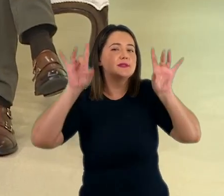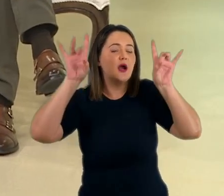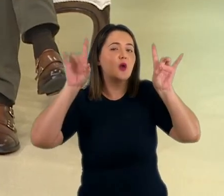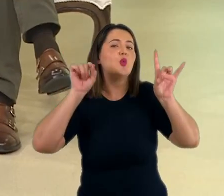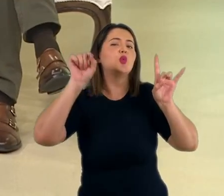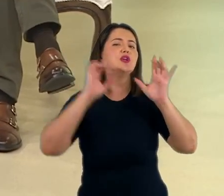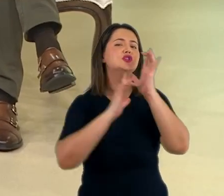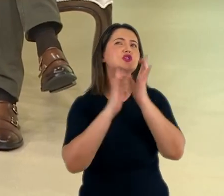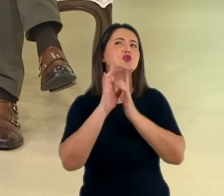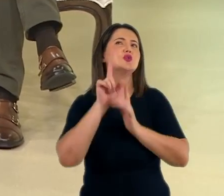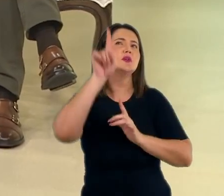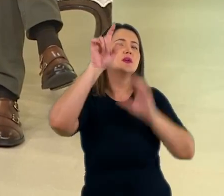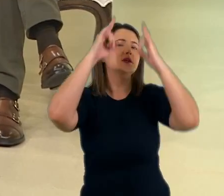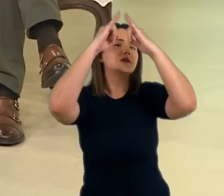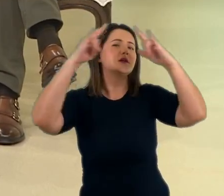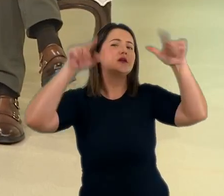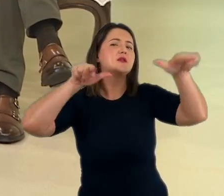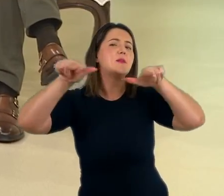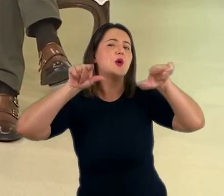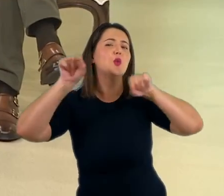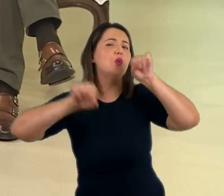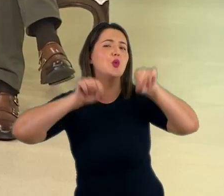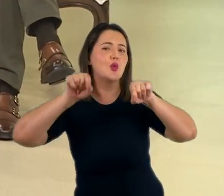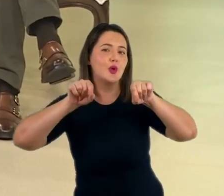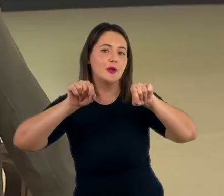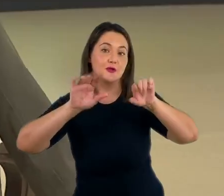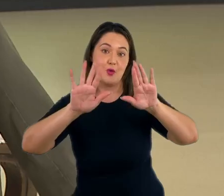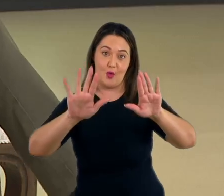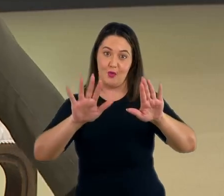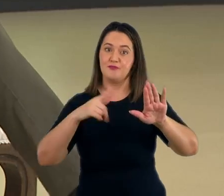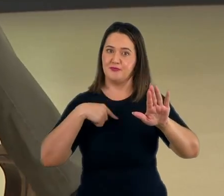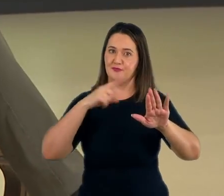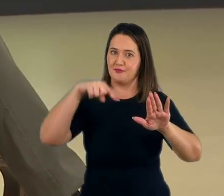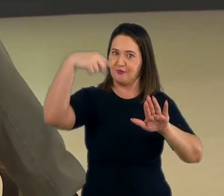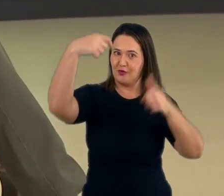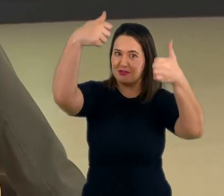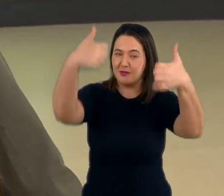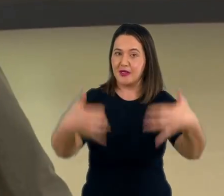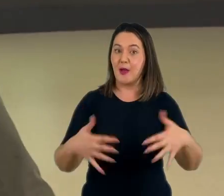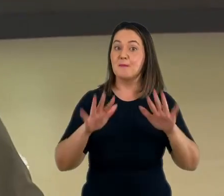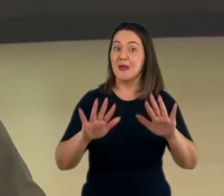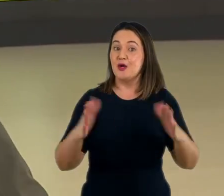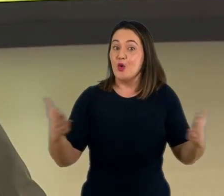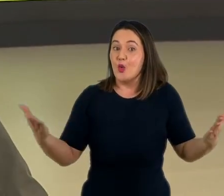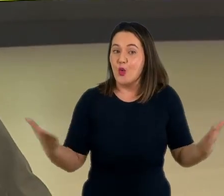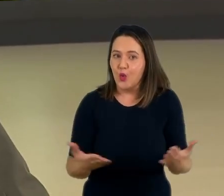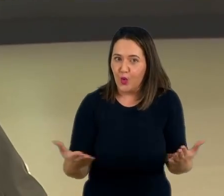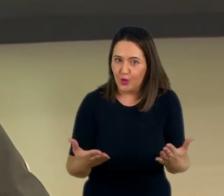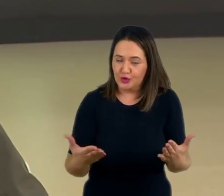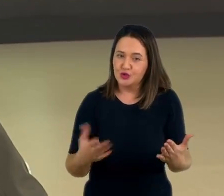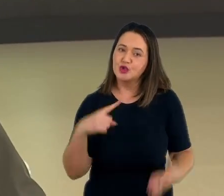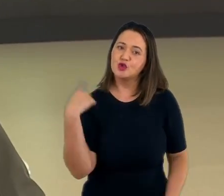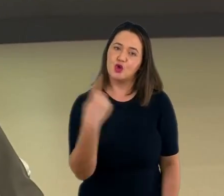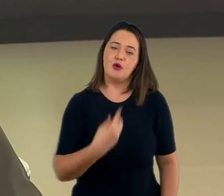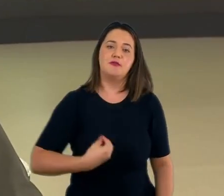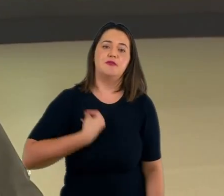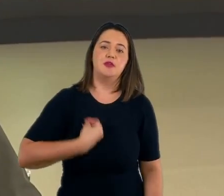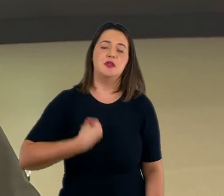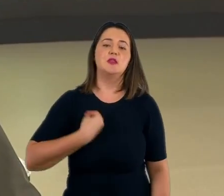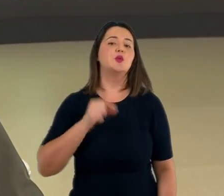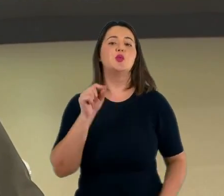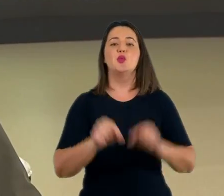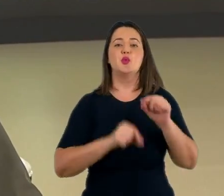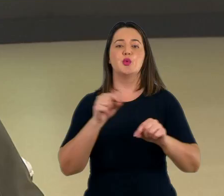Jesus faria no santuário celestial. O que eu posso adiantar para você é que hoje, no dia de hoje,